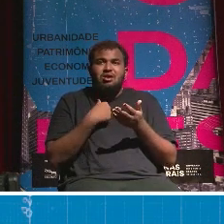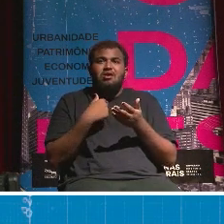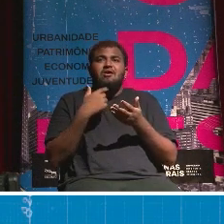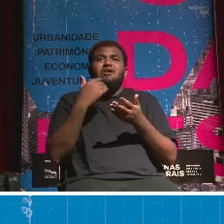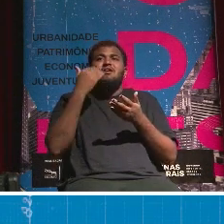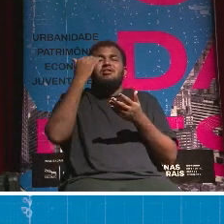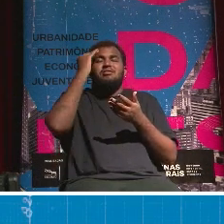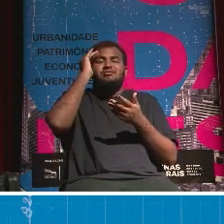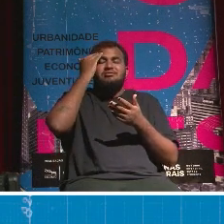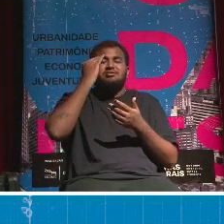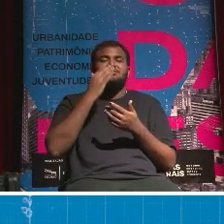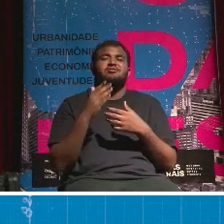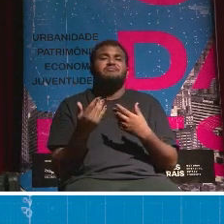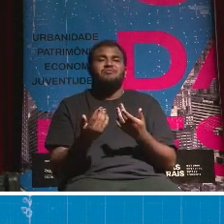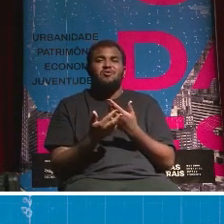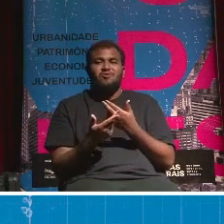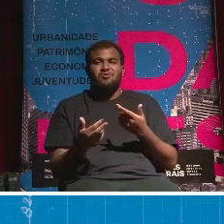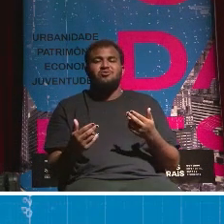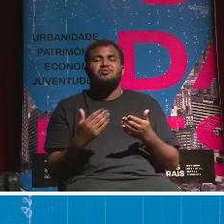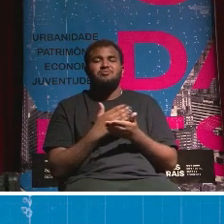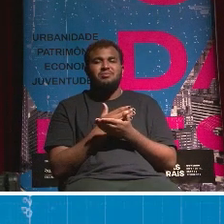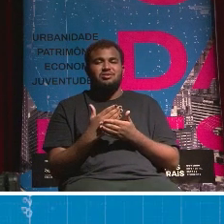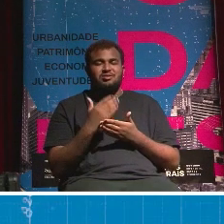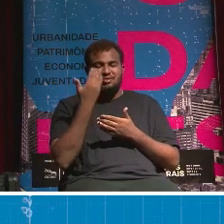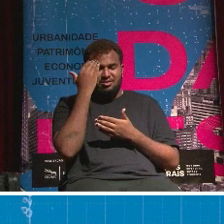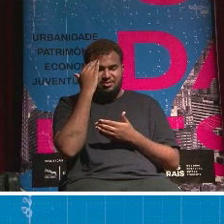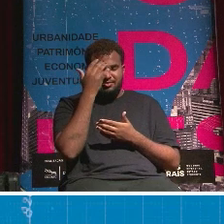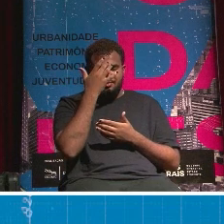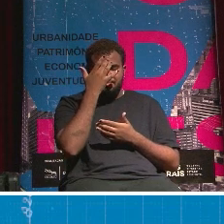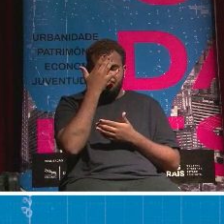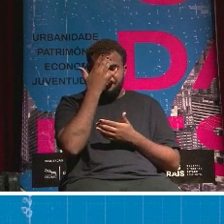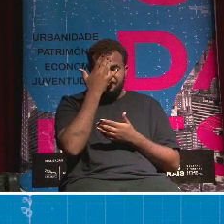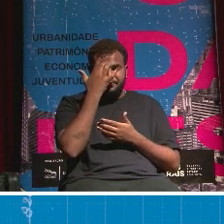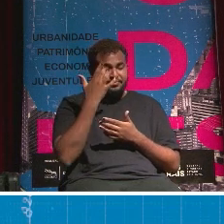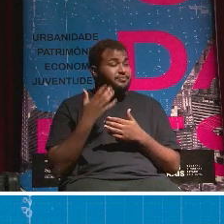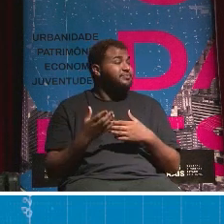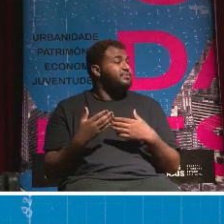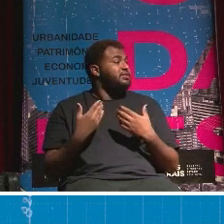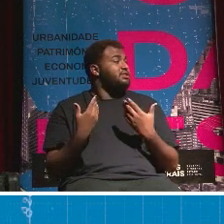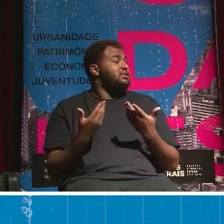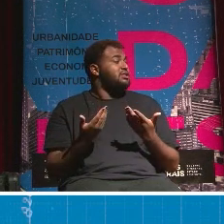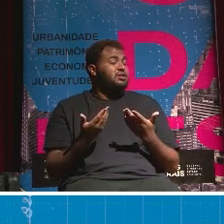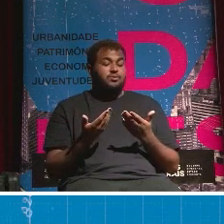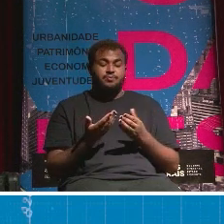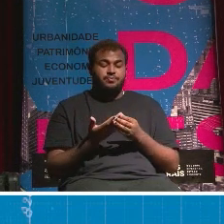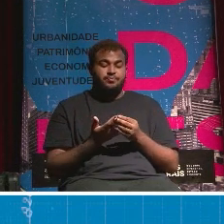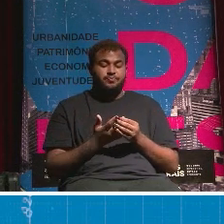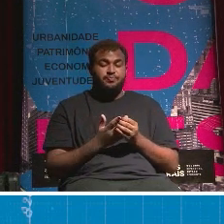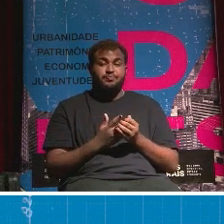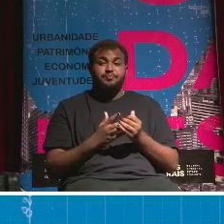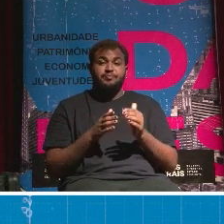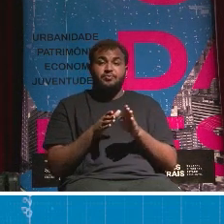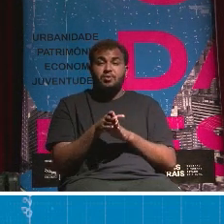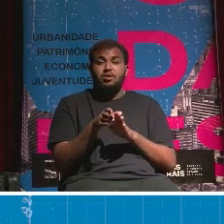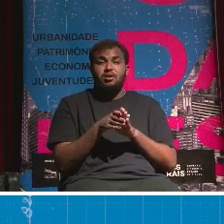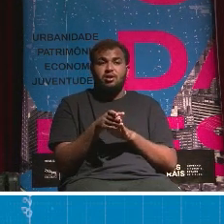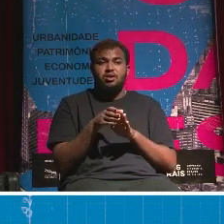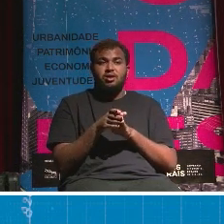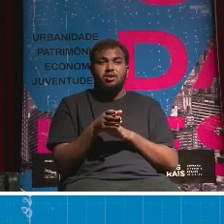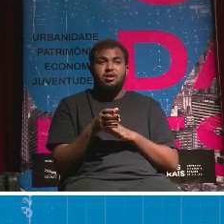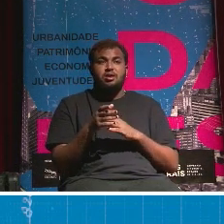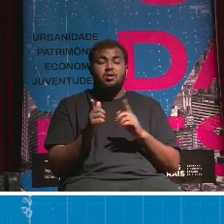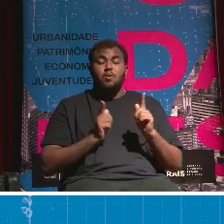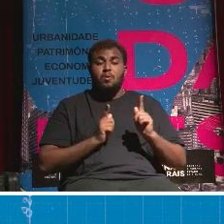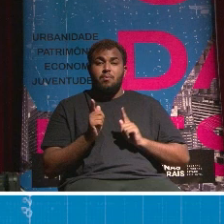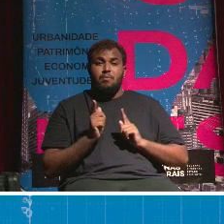dela, algumas coisas fizeram sentido. E ela foi orientada por um pesquisador, um prêmio Nobel de